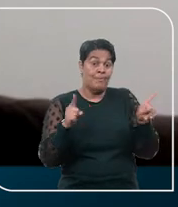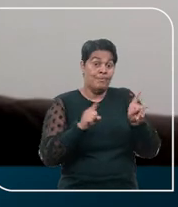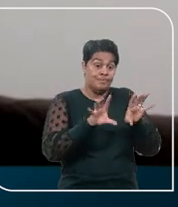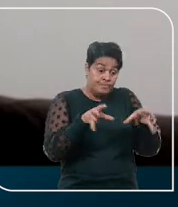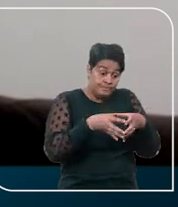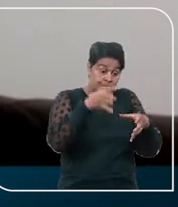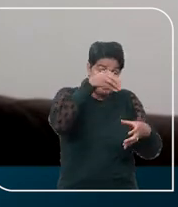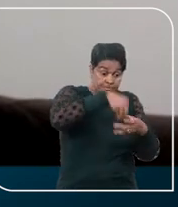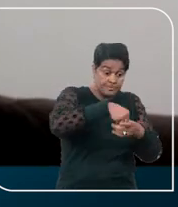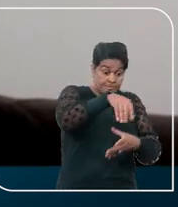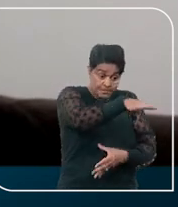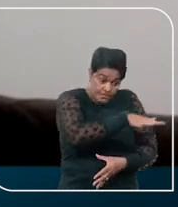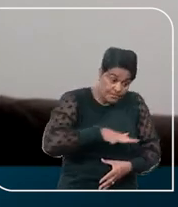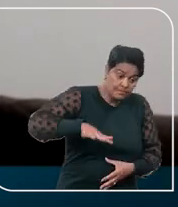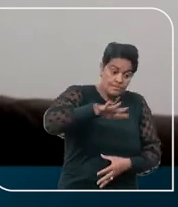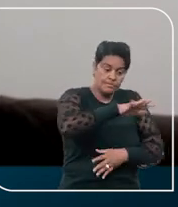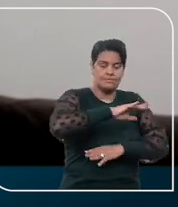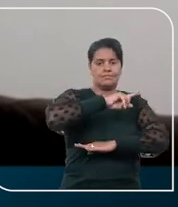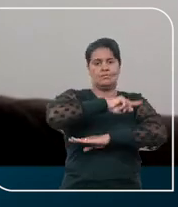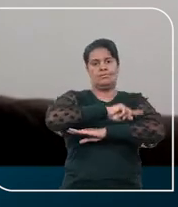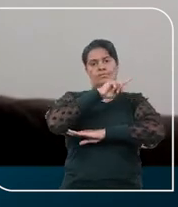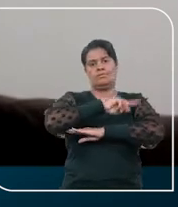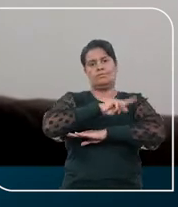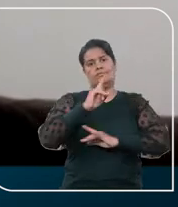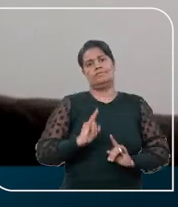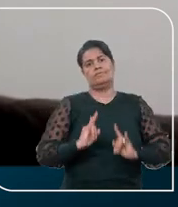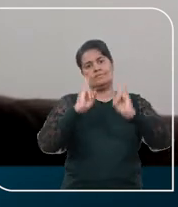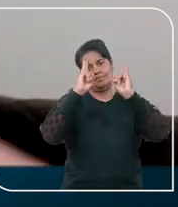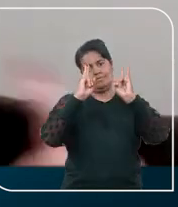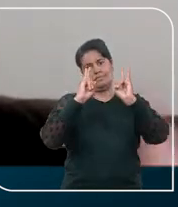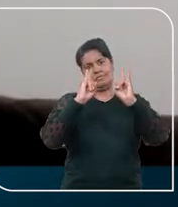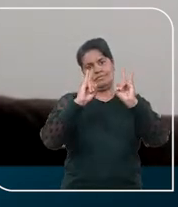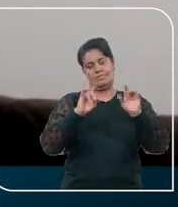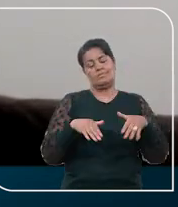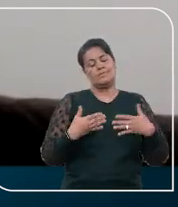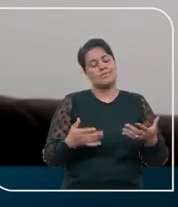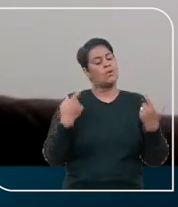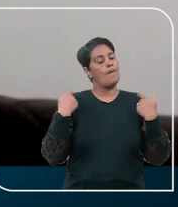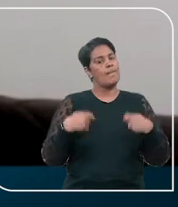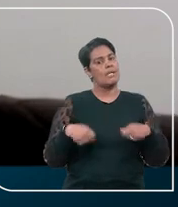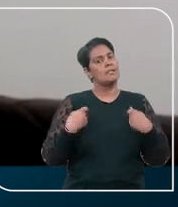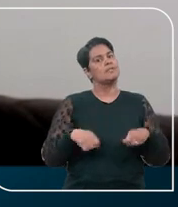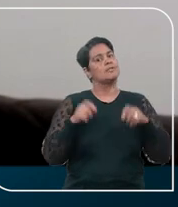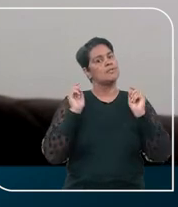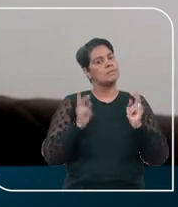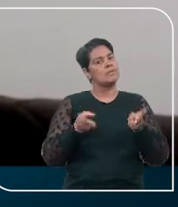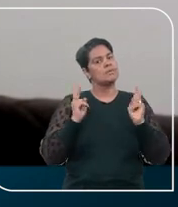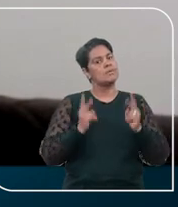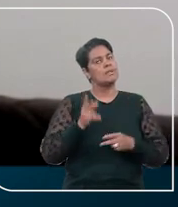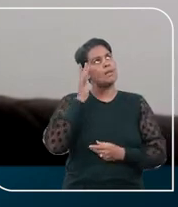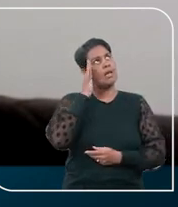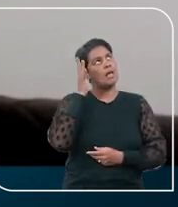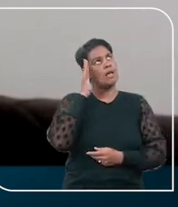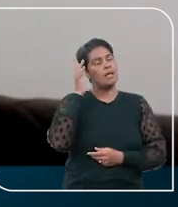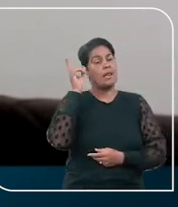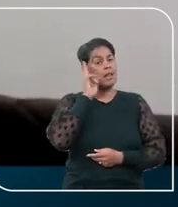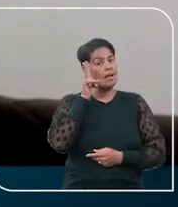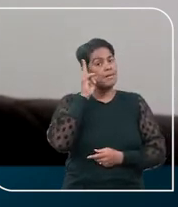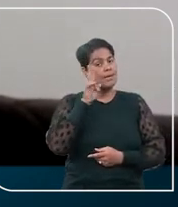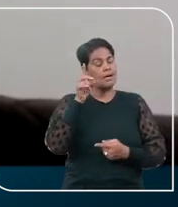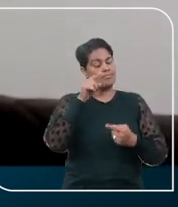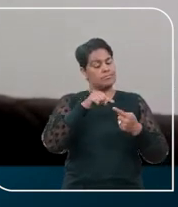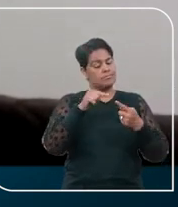E a partir do momento que isso acontece, se leva em consideração exatamente essa saúde coletiva, a segurança